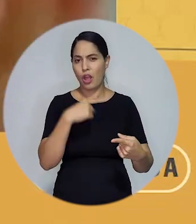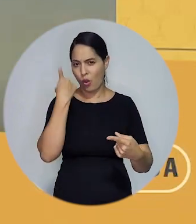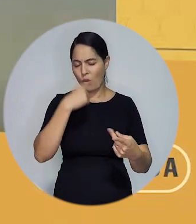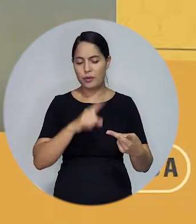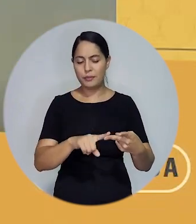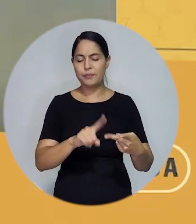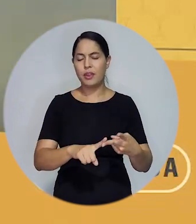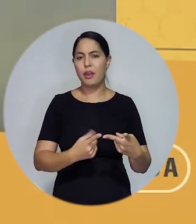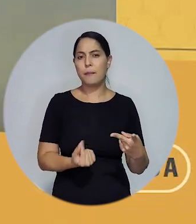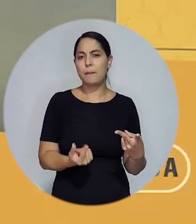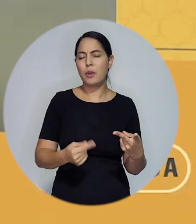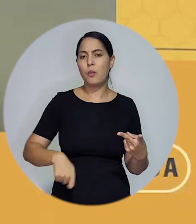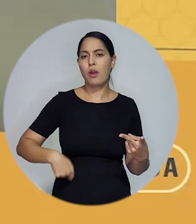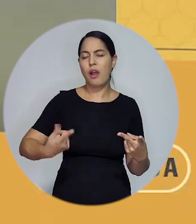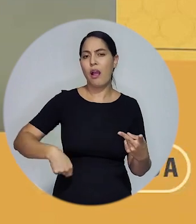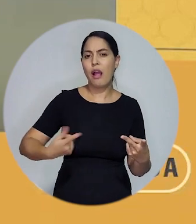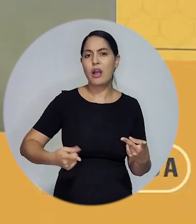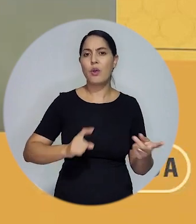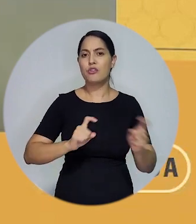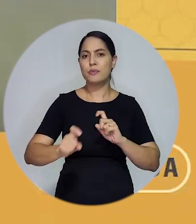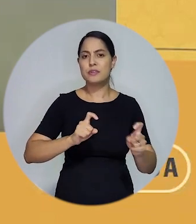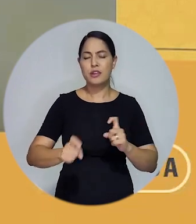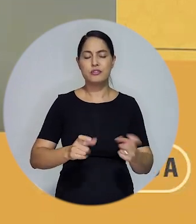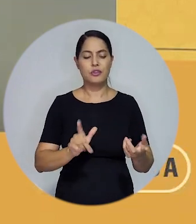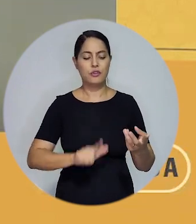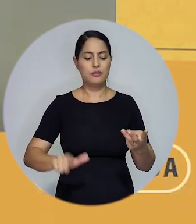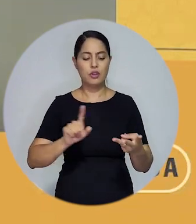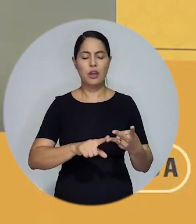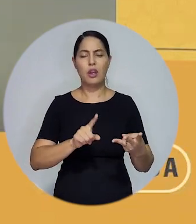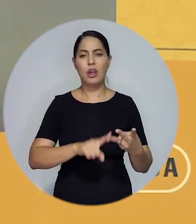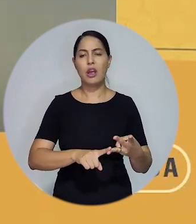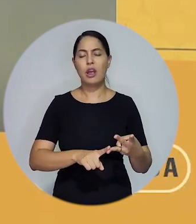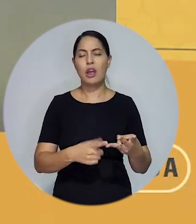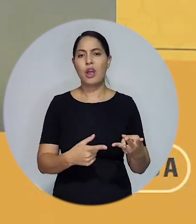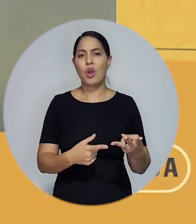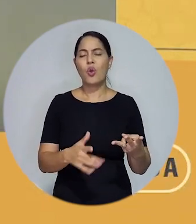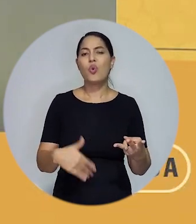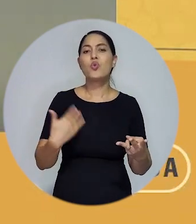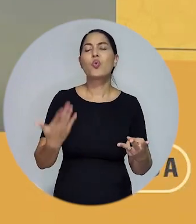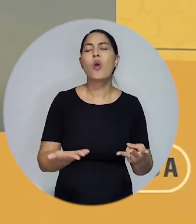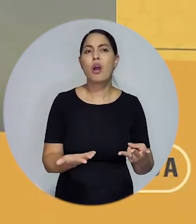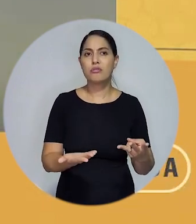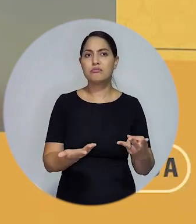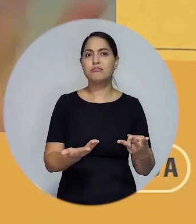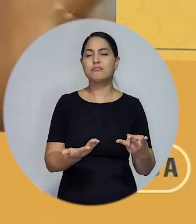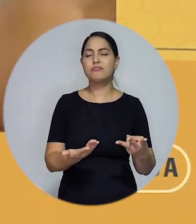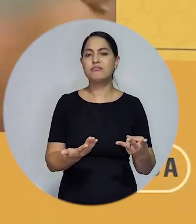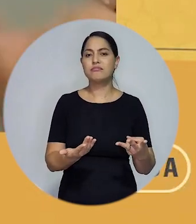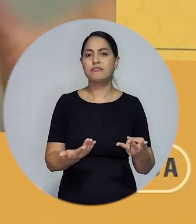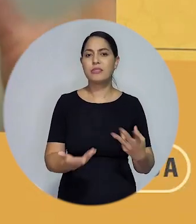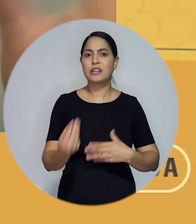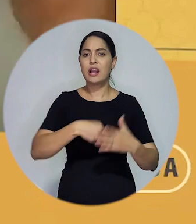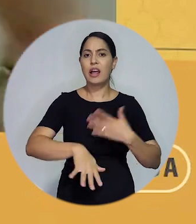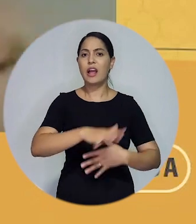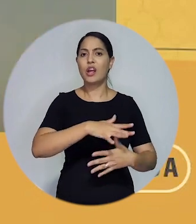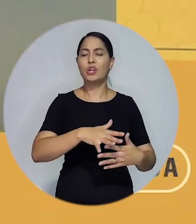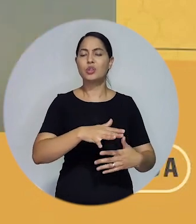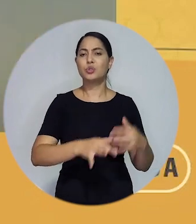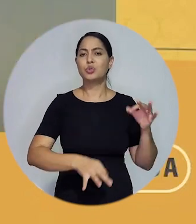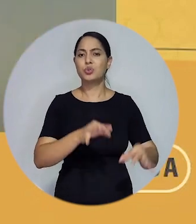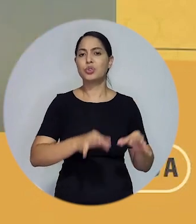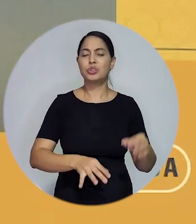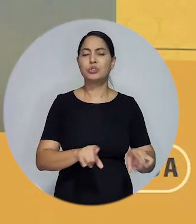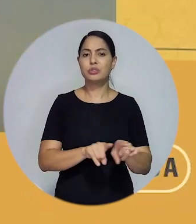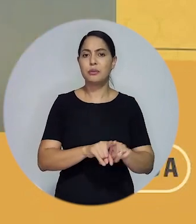custa o meu profissional, a hora do meu profissional, qual é o meu gasto que eu tenho com o administrativo, que é o meu overhead, eu vou ver qual é o custo, né,